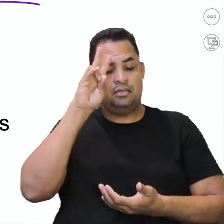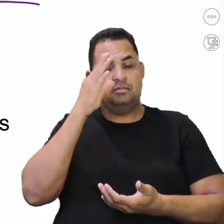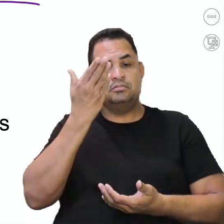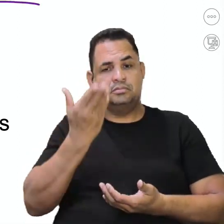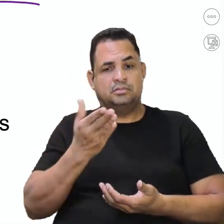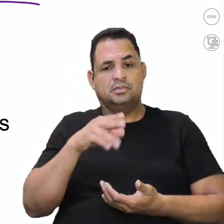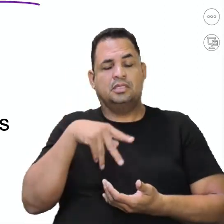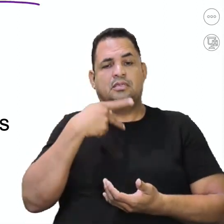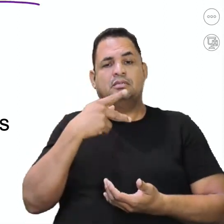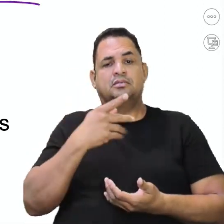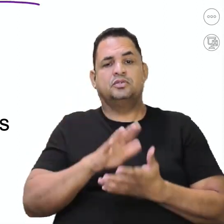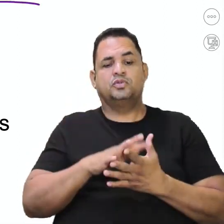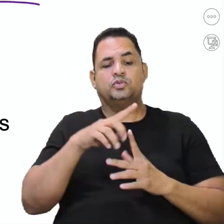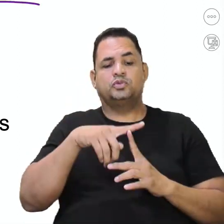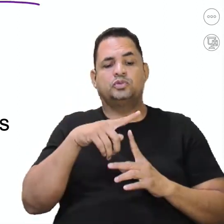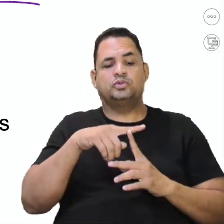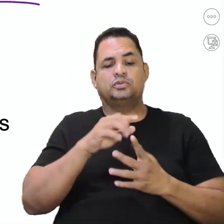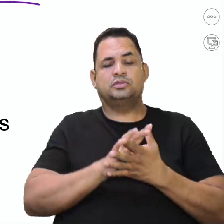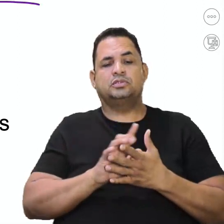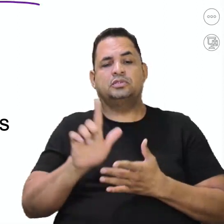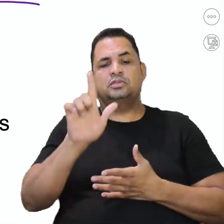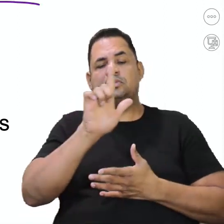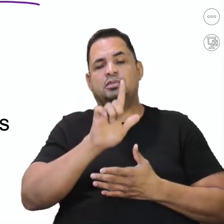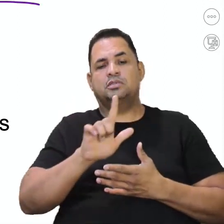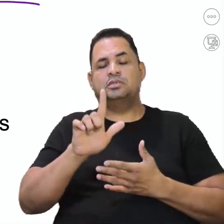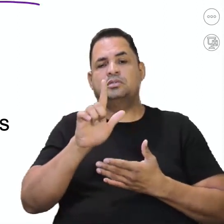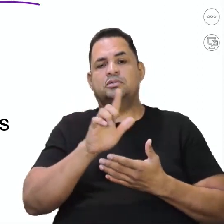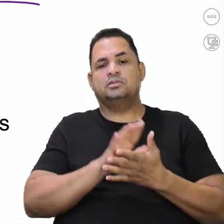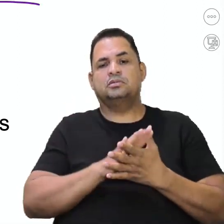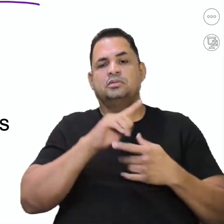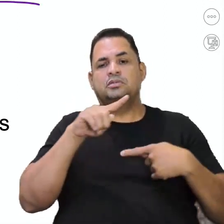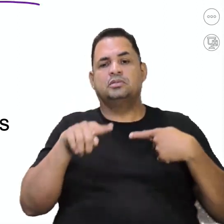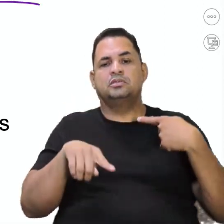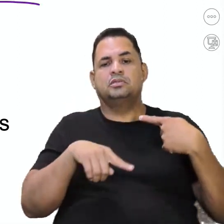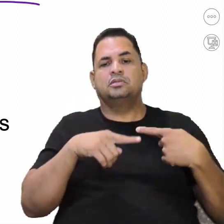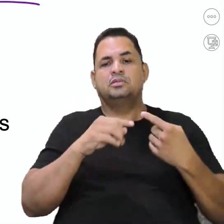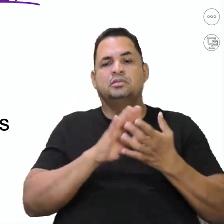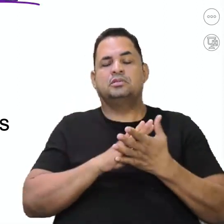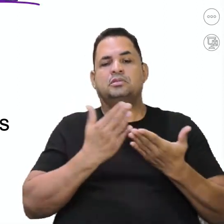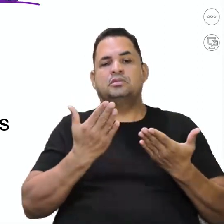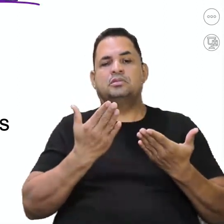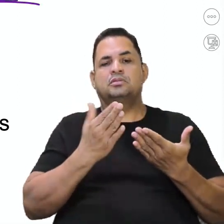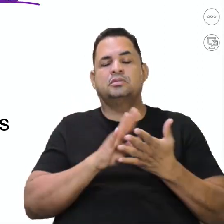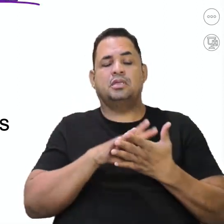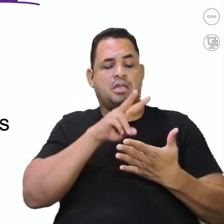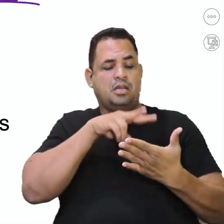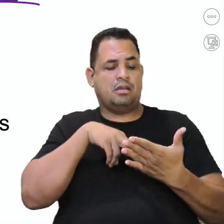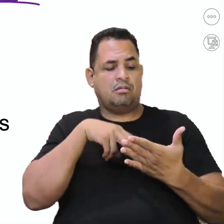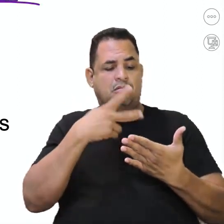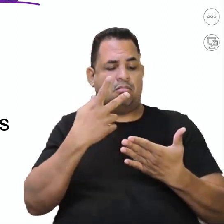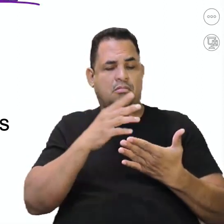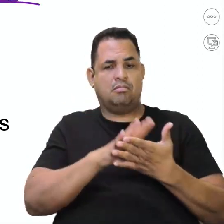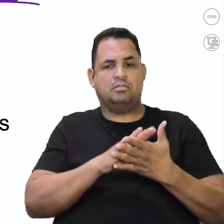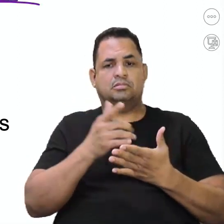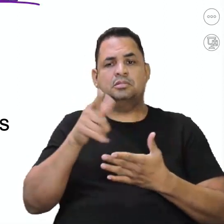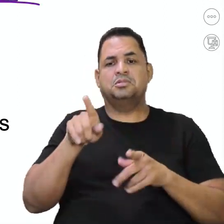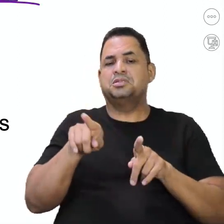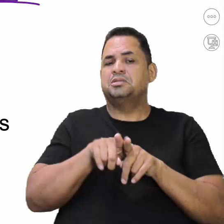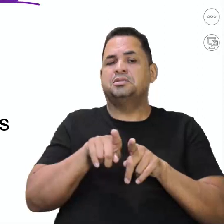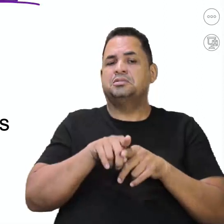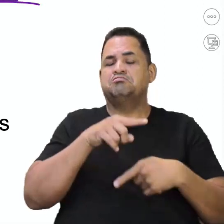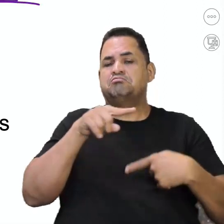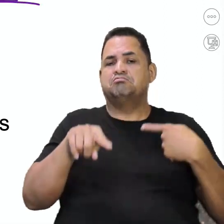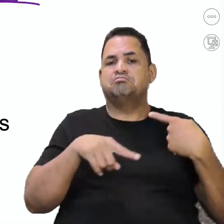estando aqui dizendo que é um tipo de texto literário que tem o objetivo de entreter o leitor, os outros também têm